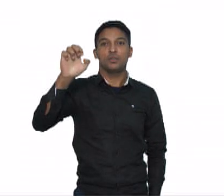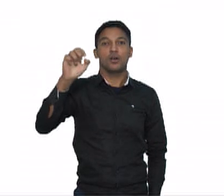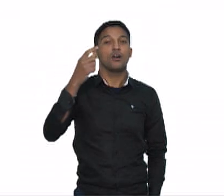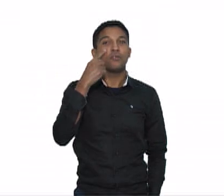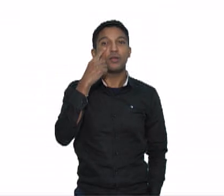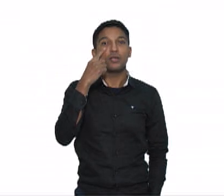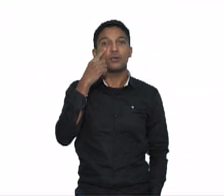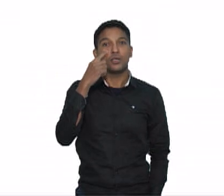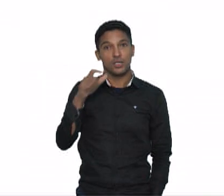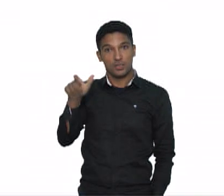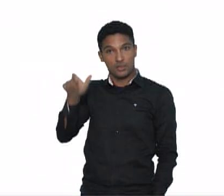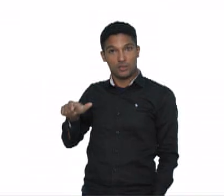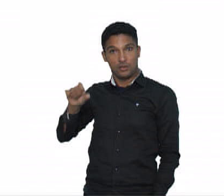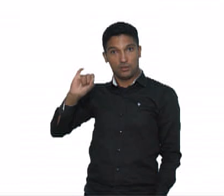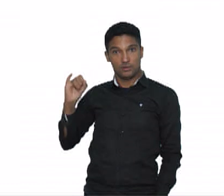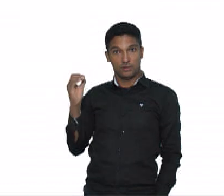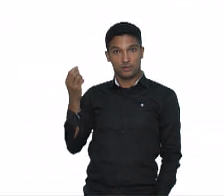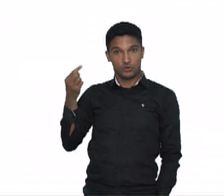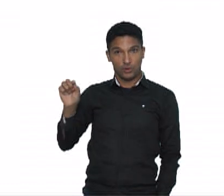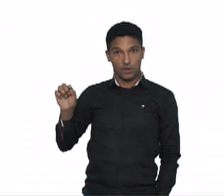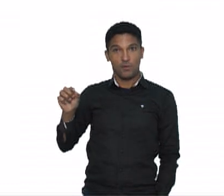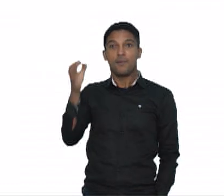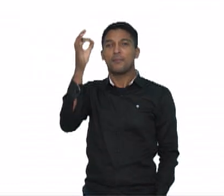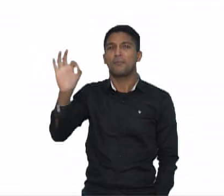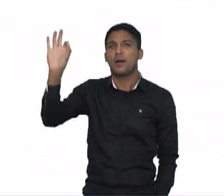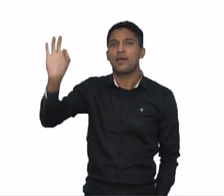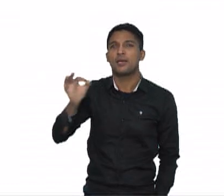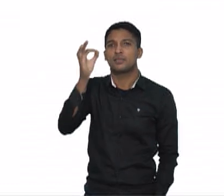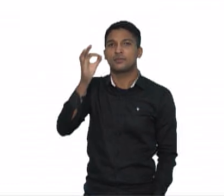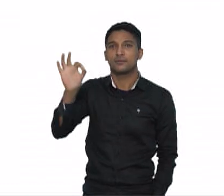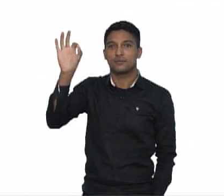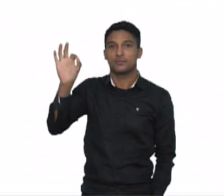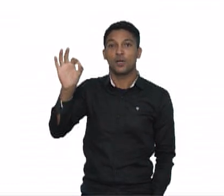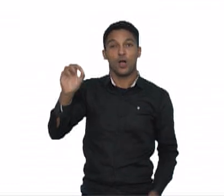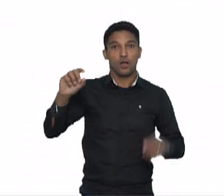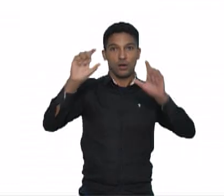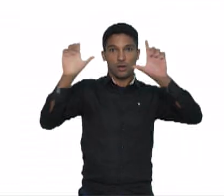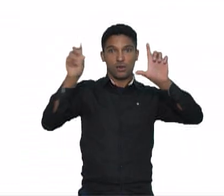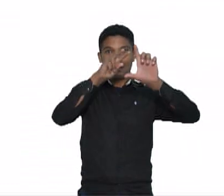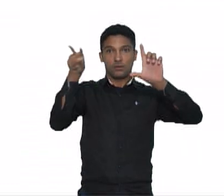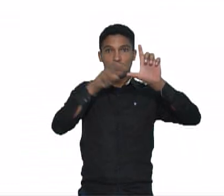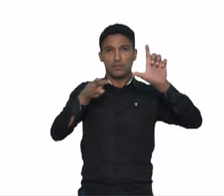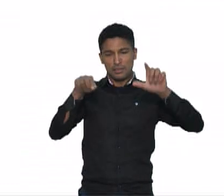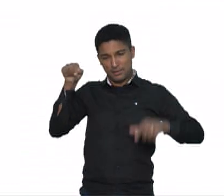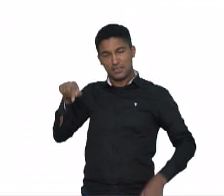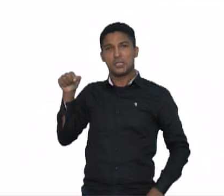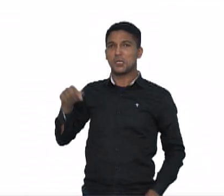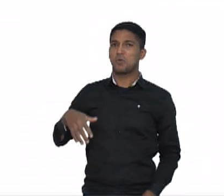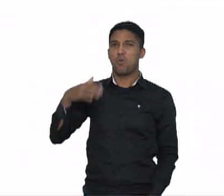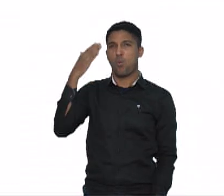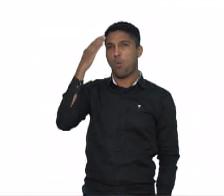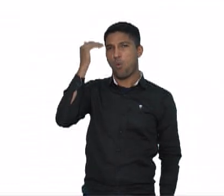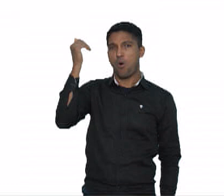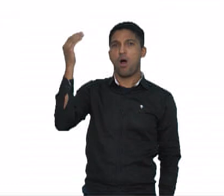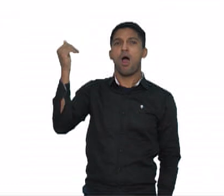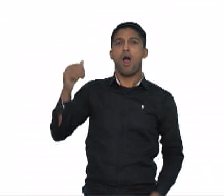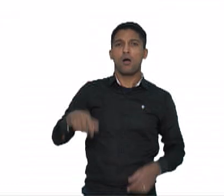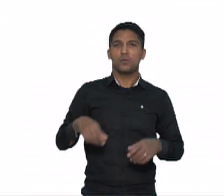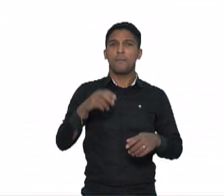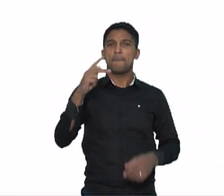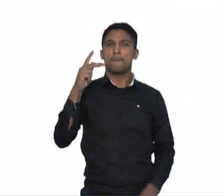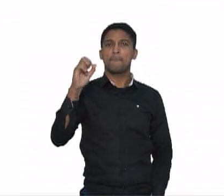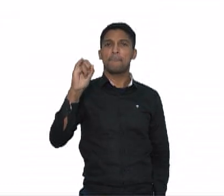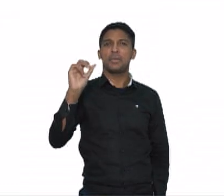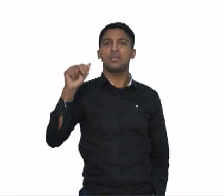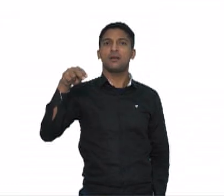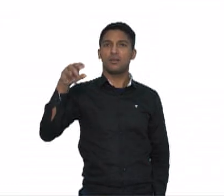nós temos a fusão ali, a crase de dois as, a preposição e a artigo, e a preposição a no segundo